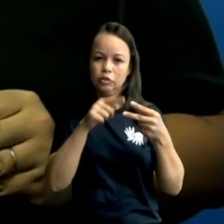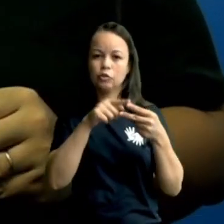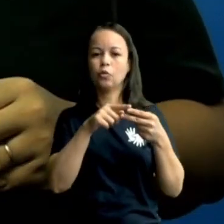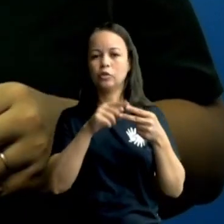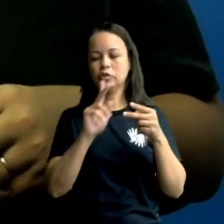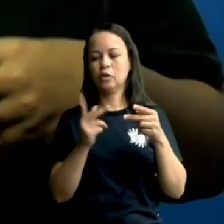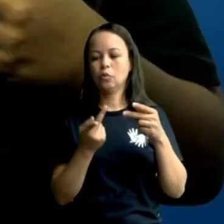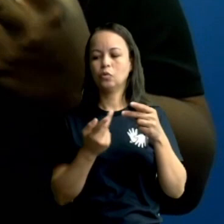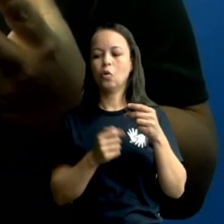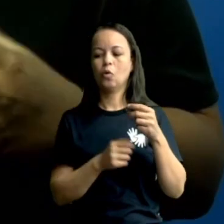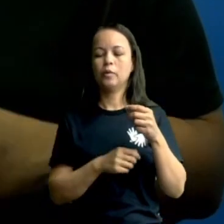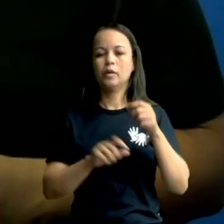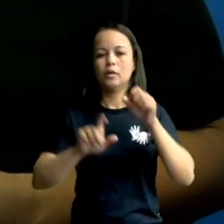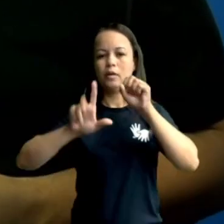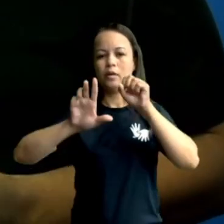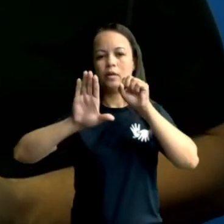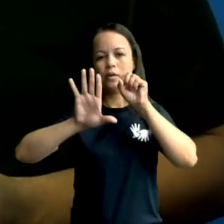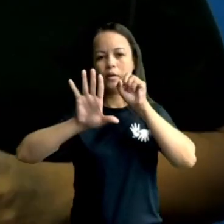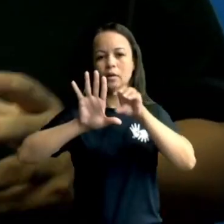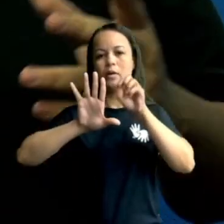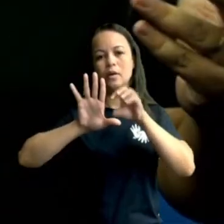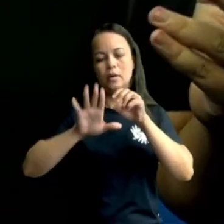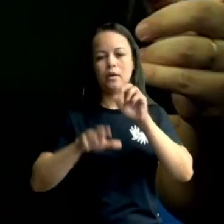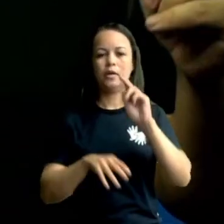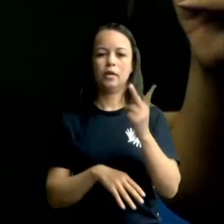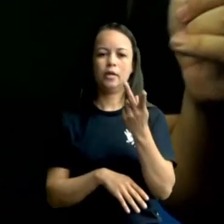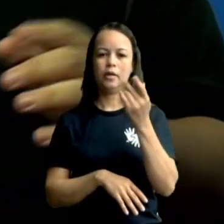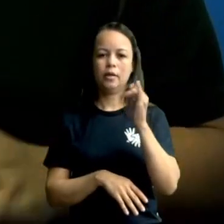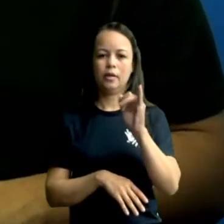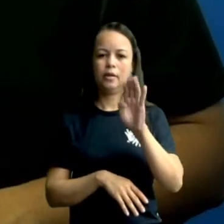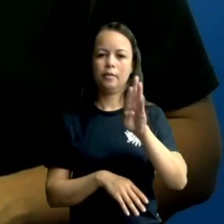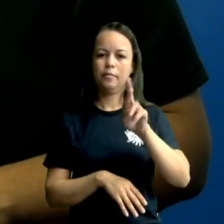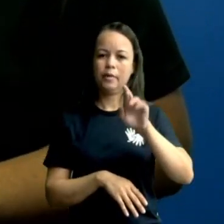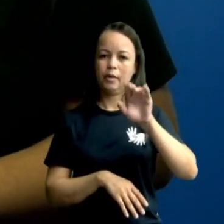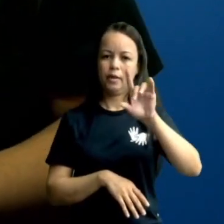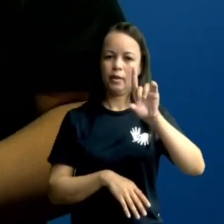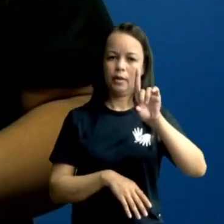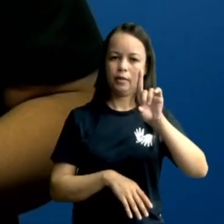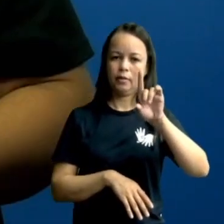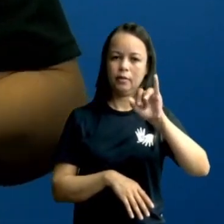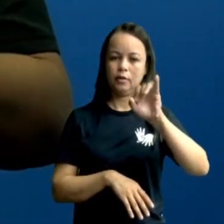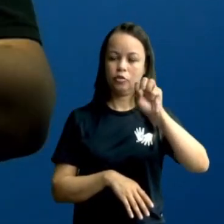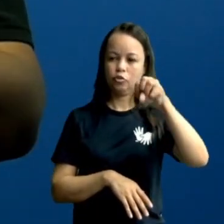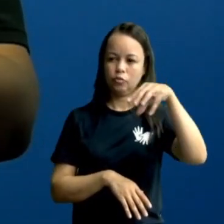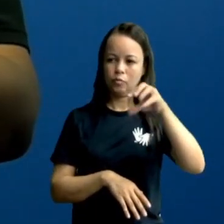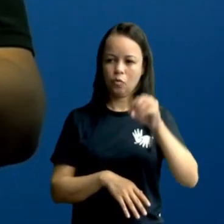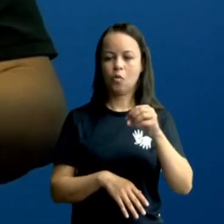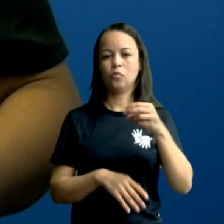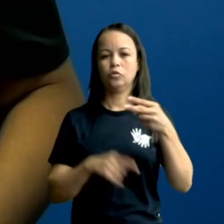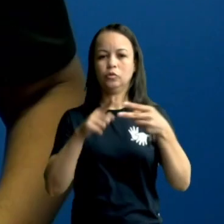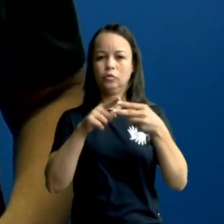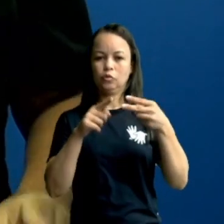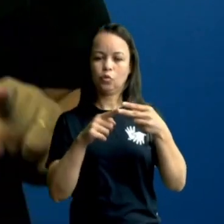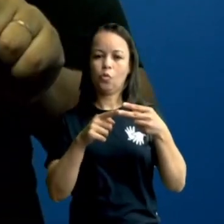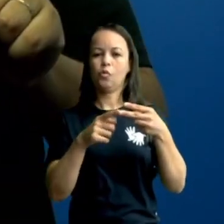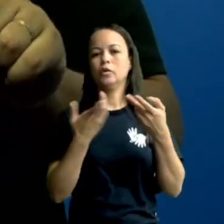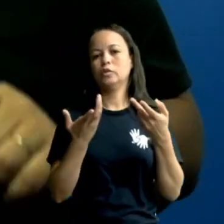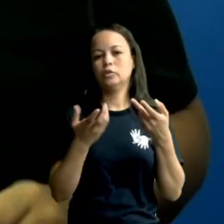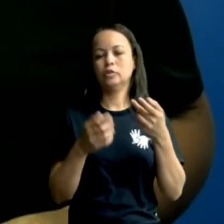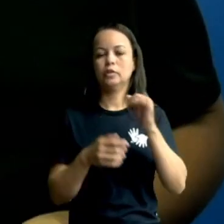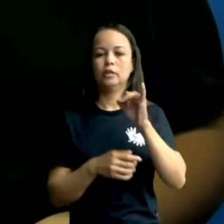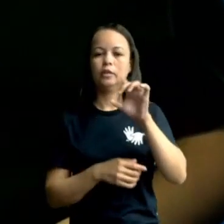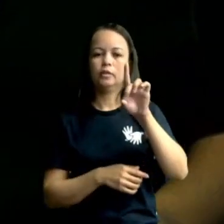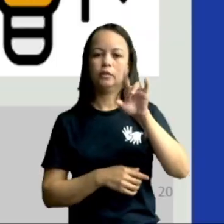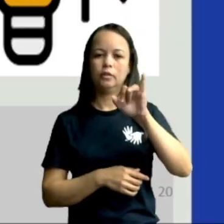né? Porque é uma palavra híbrida, origem de dois idiomas diferentes. Tá bom, gente? Vamos